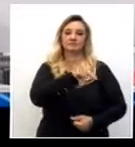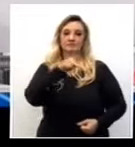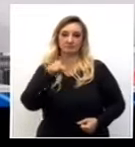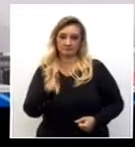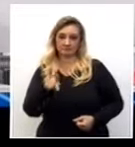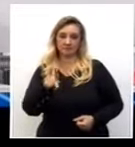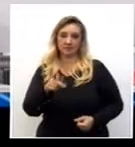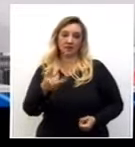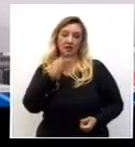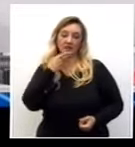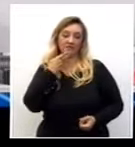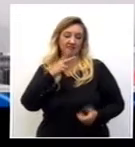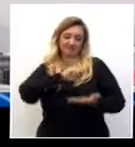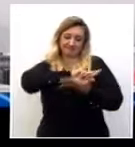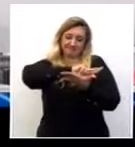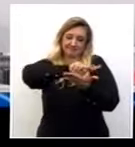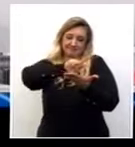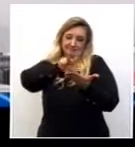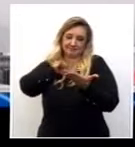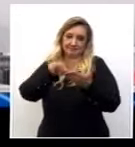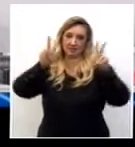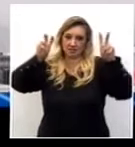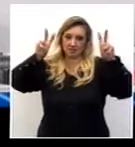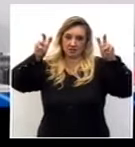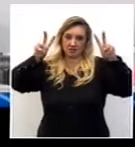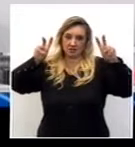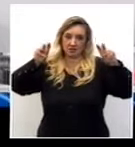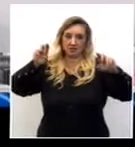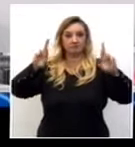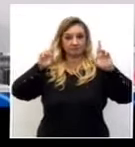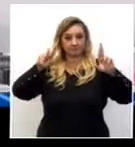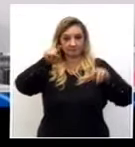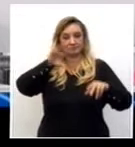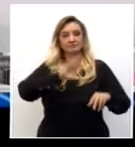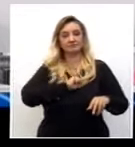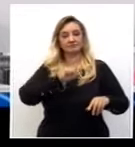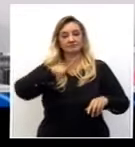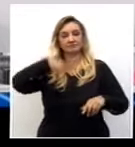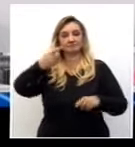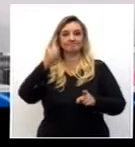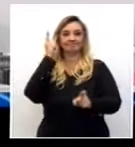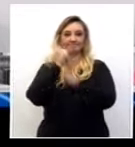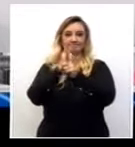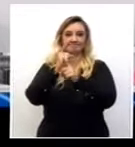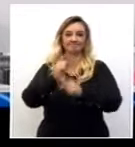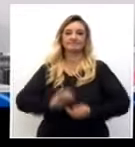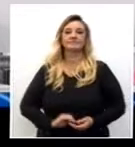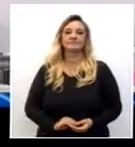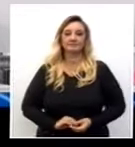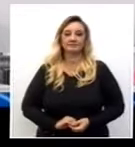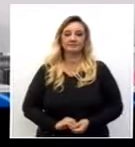quiser abordar os mais variados assuntos. Espero que vocês tenham gostado e até o próximo tutorial. Valeu!